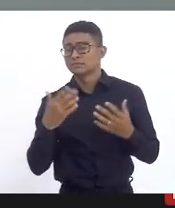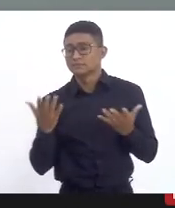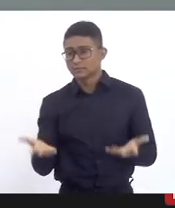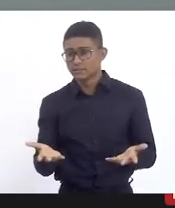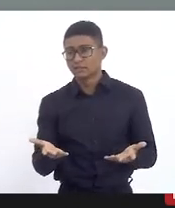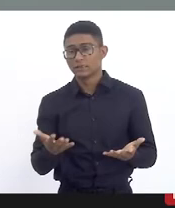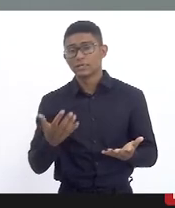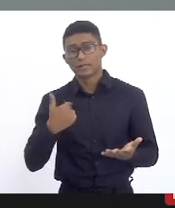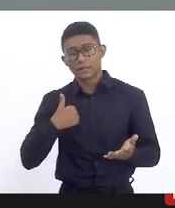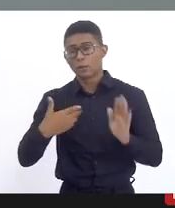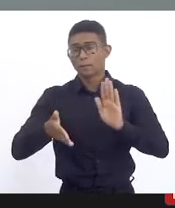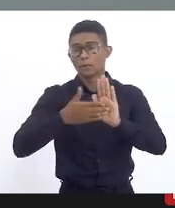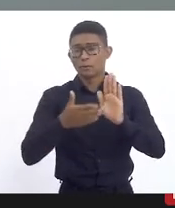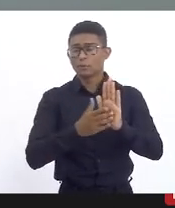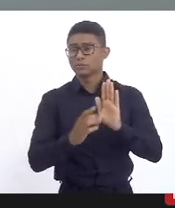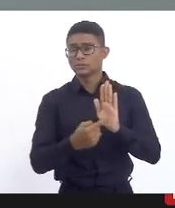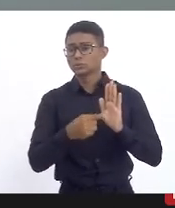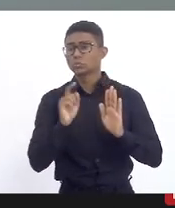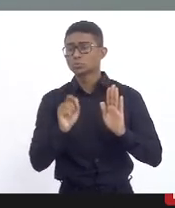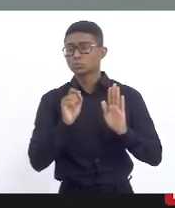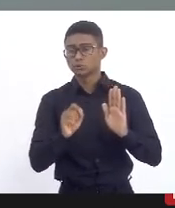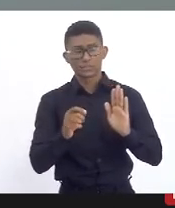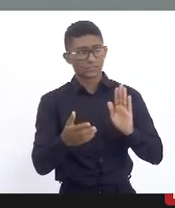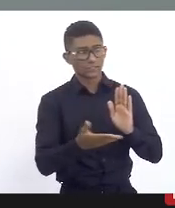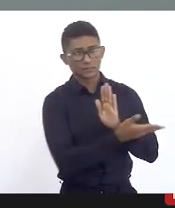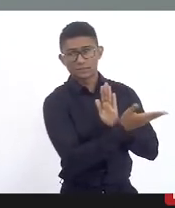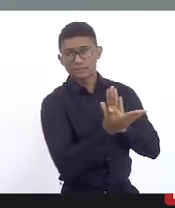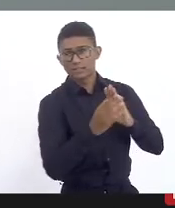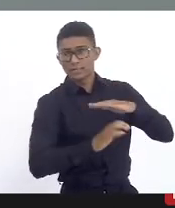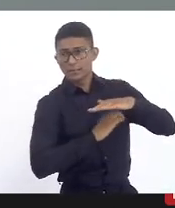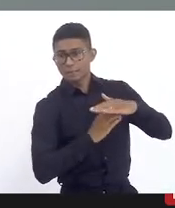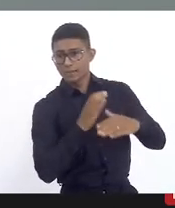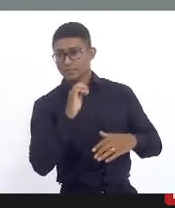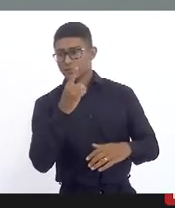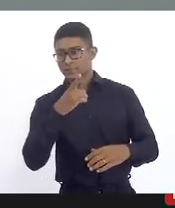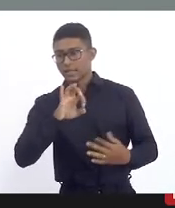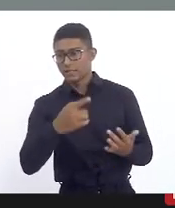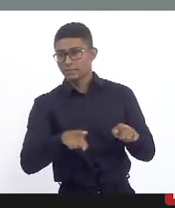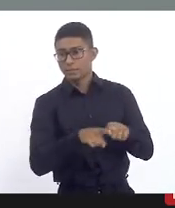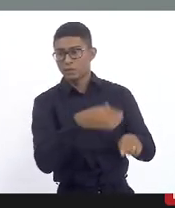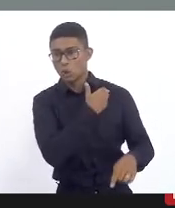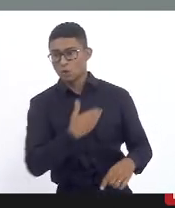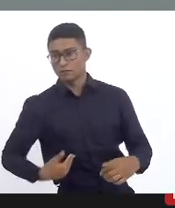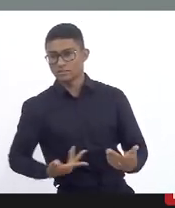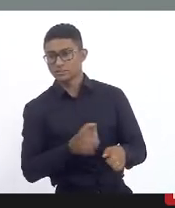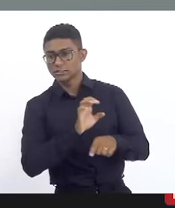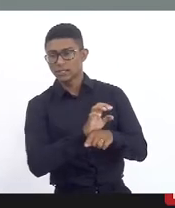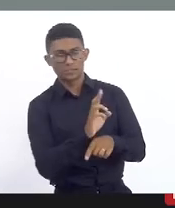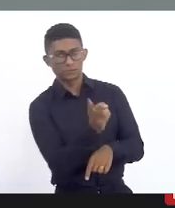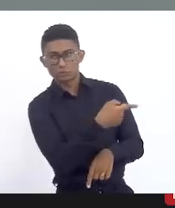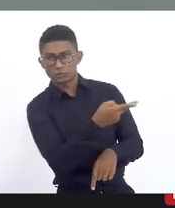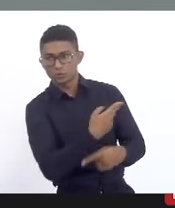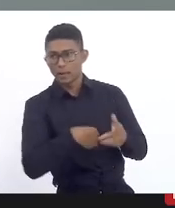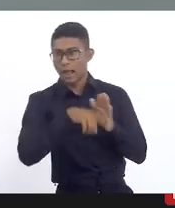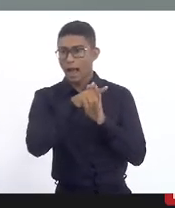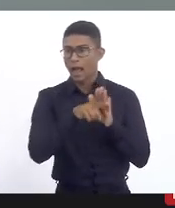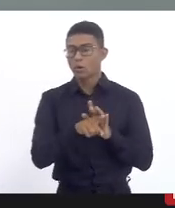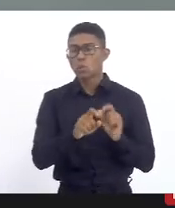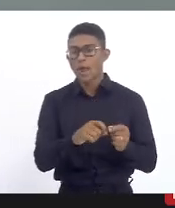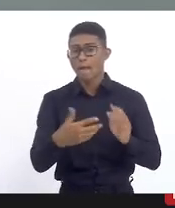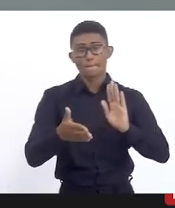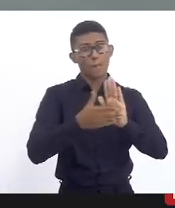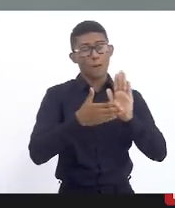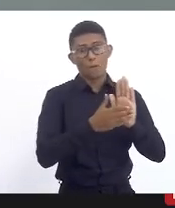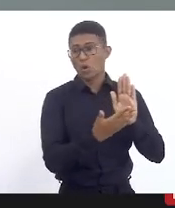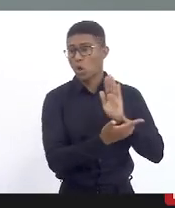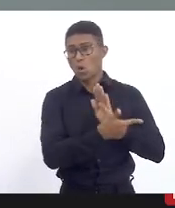eu estaria propondo que fosse analisado pela SEDAI, pelo governo do Estado, é uma proposta